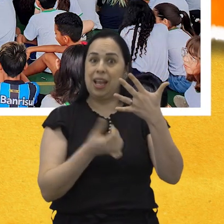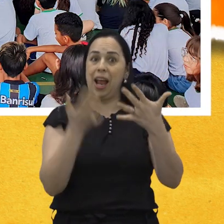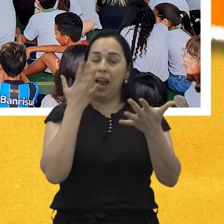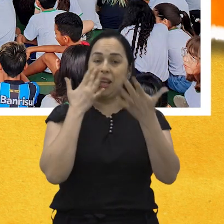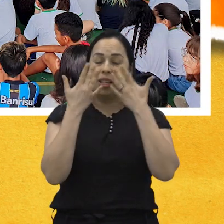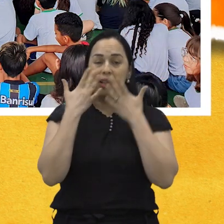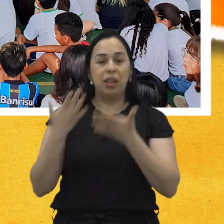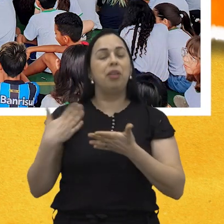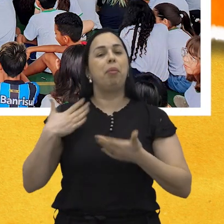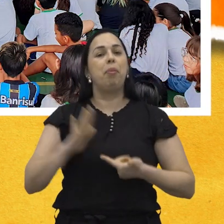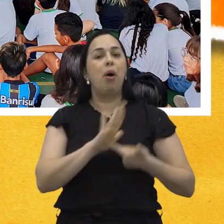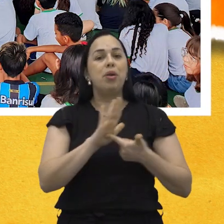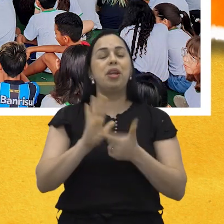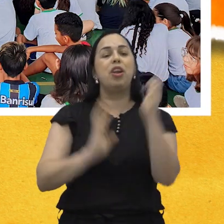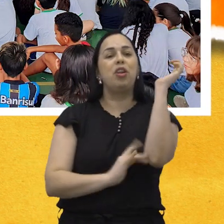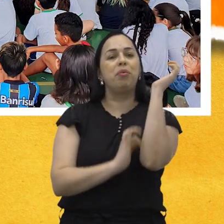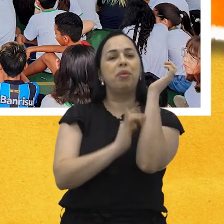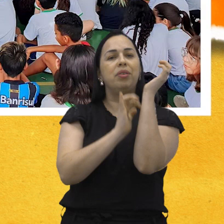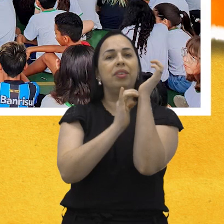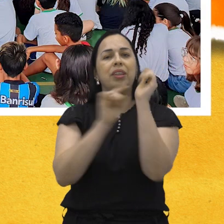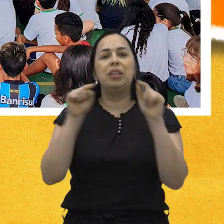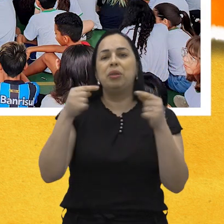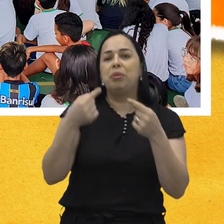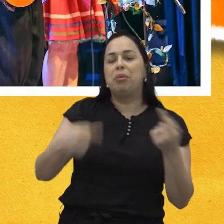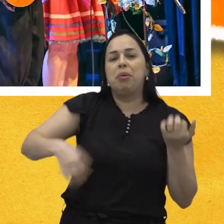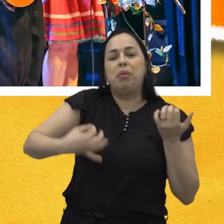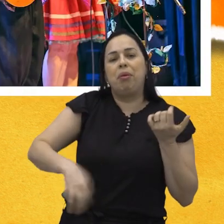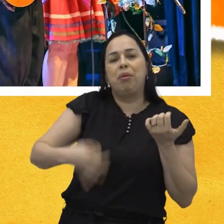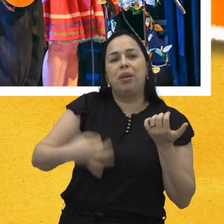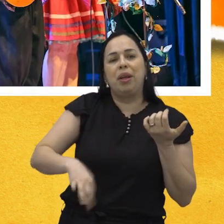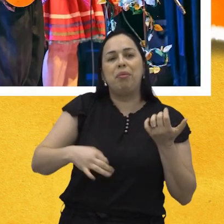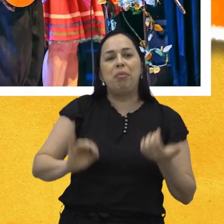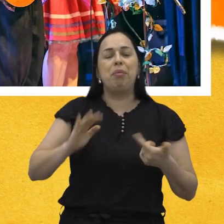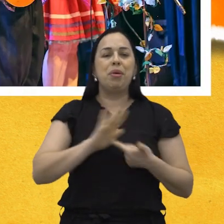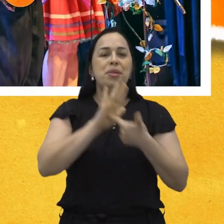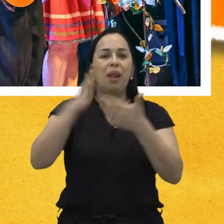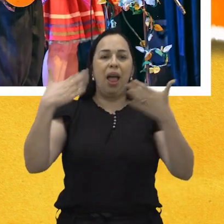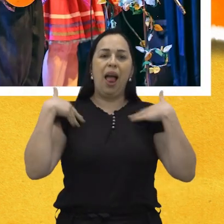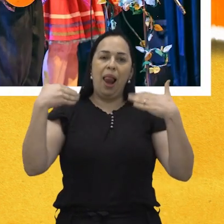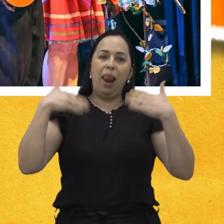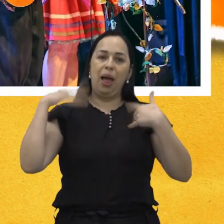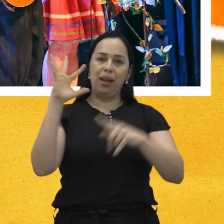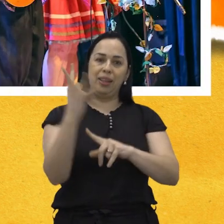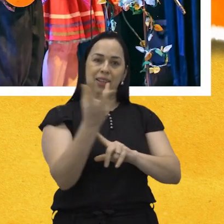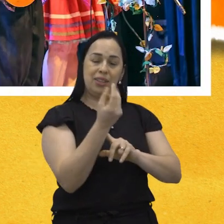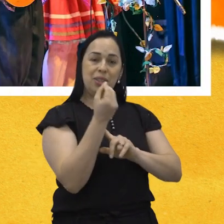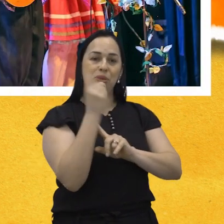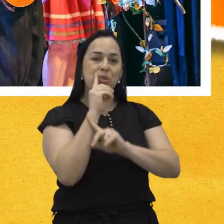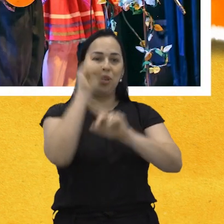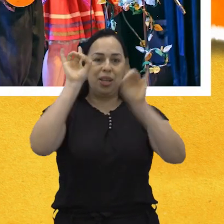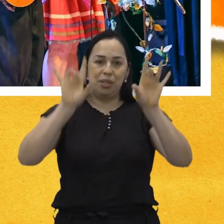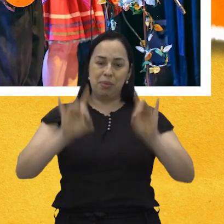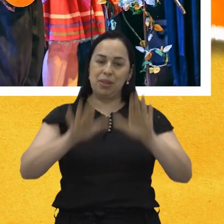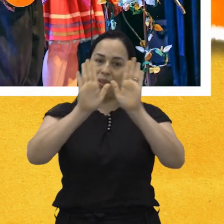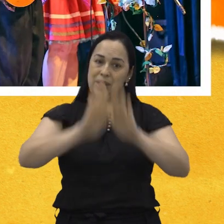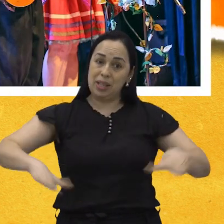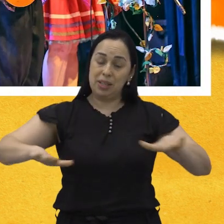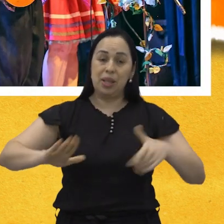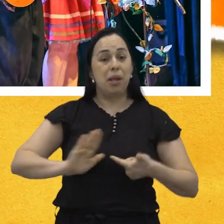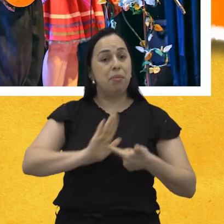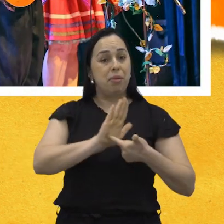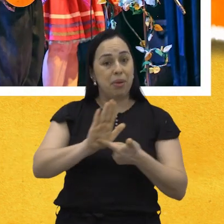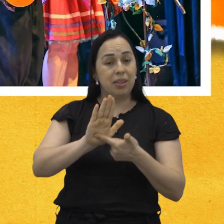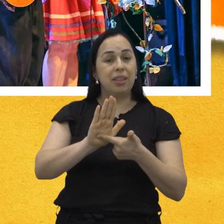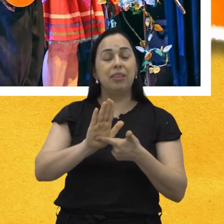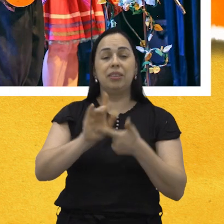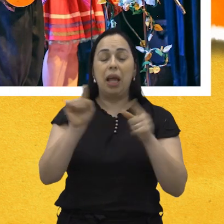artistas do grupo chegam no Parque Vicentina Aranha, repletos de vibração para celebrar a alegria, a arte e o Dia das Crianças.